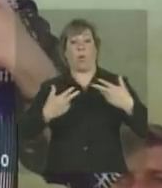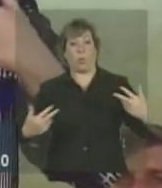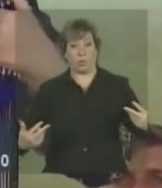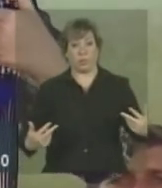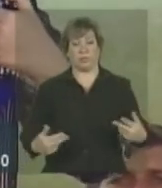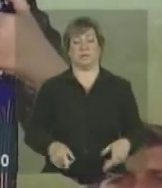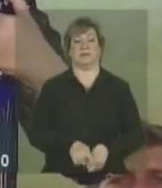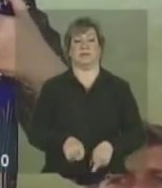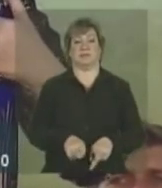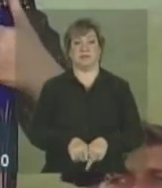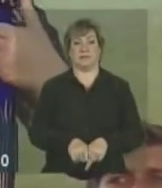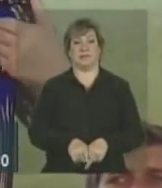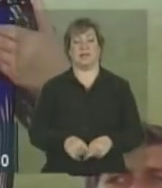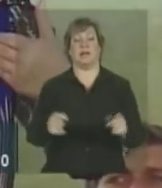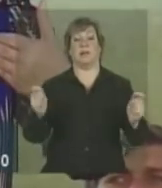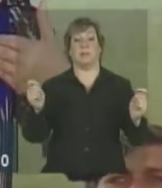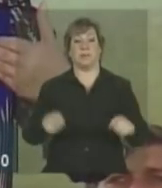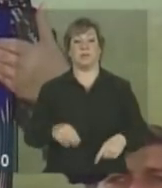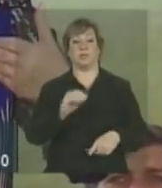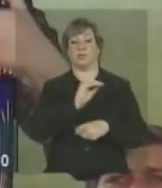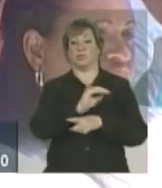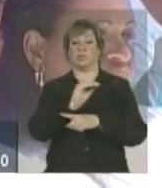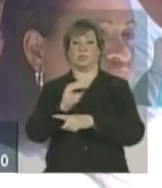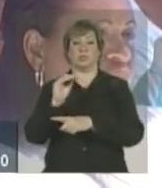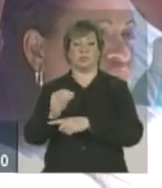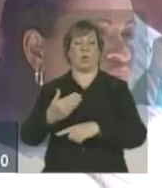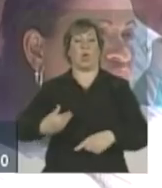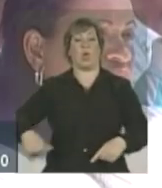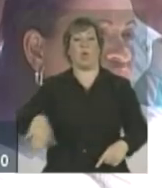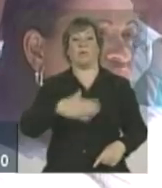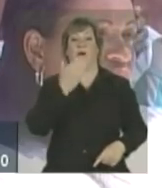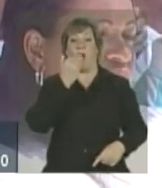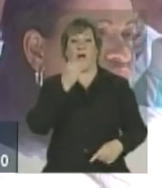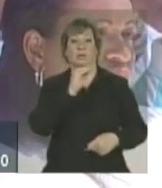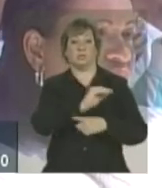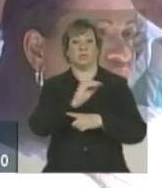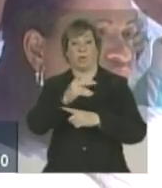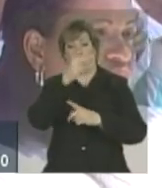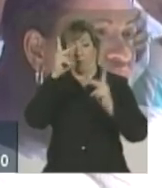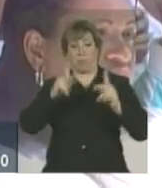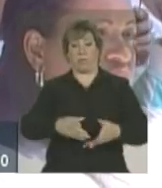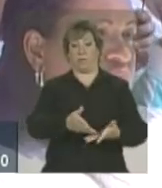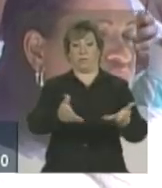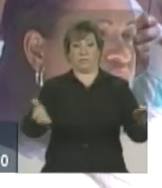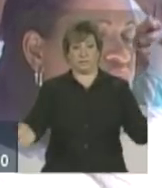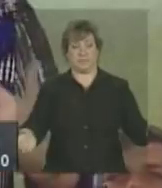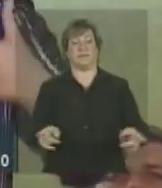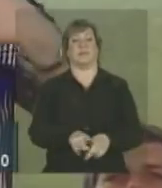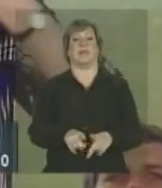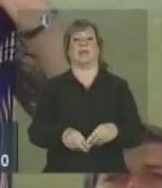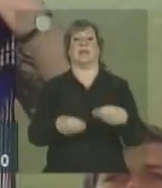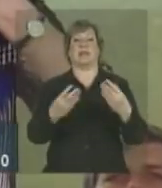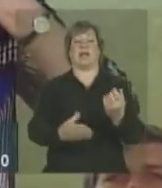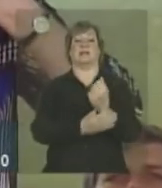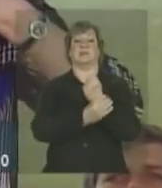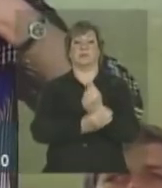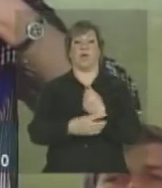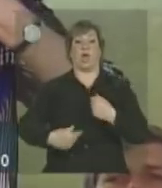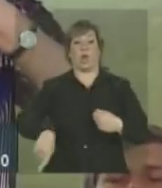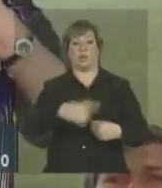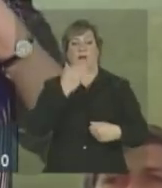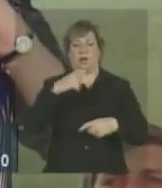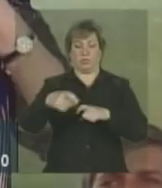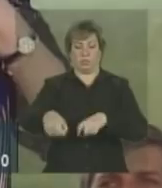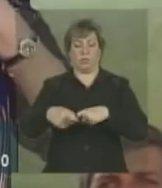alimentar, para a capacidade de abastecer a nossa população, de assegurar que a nossa